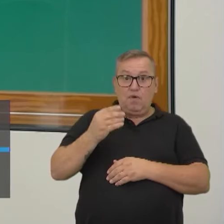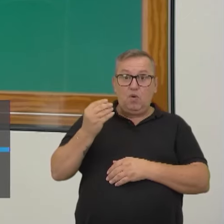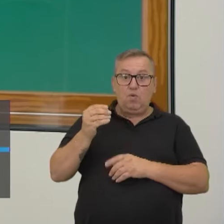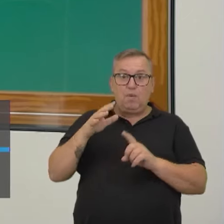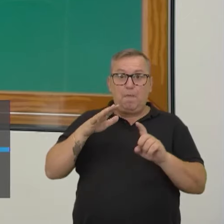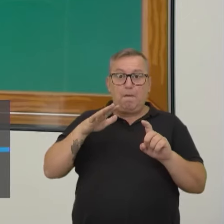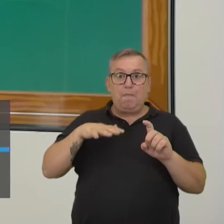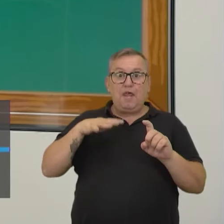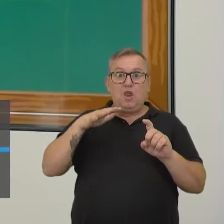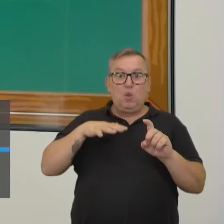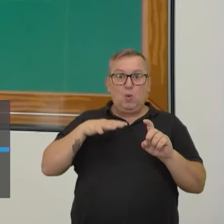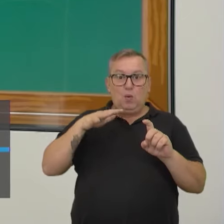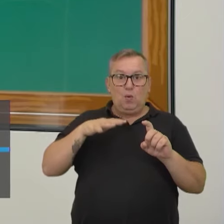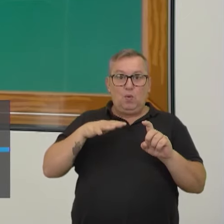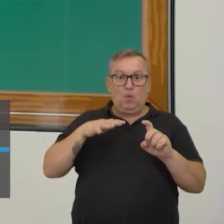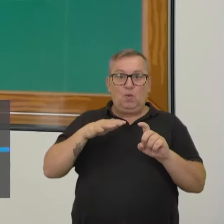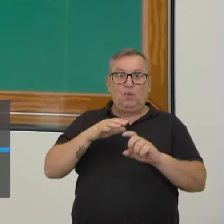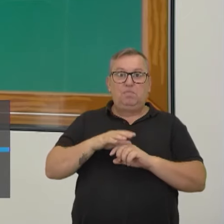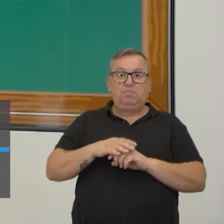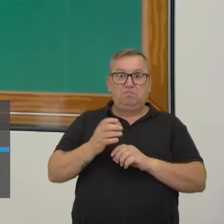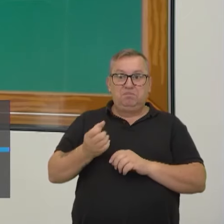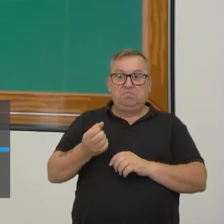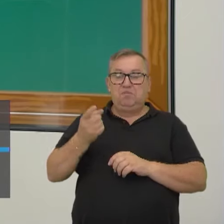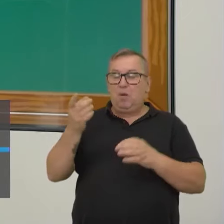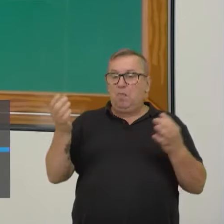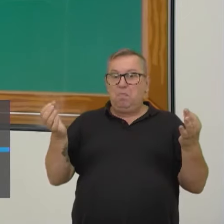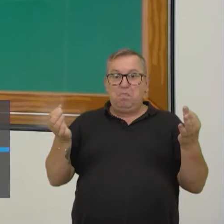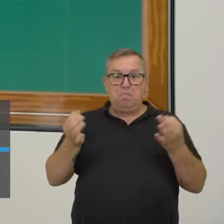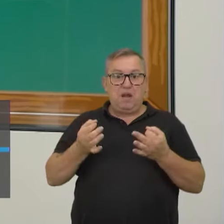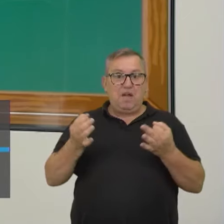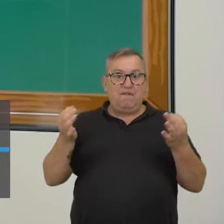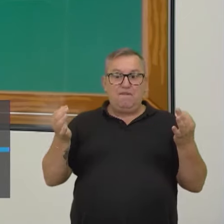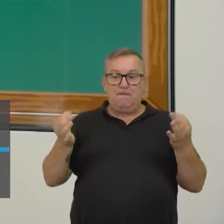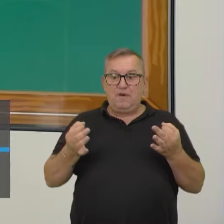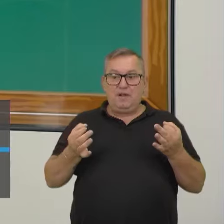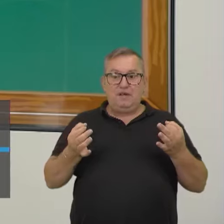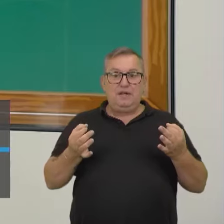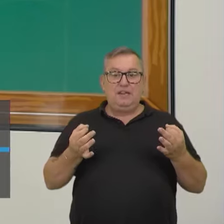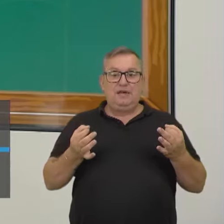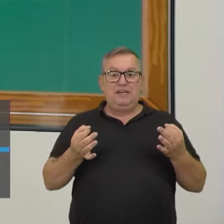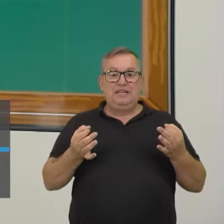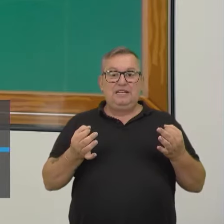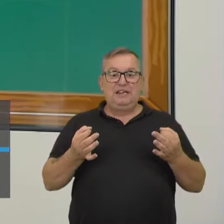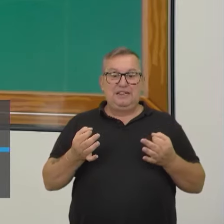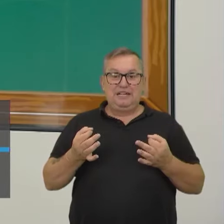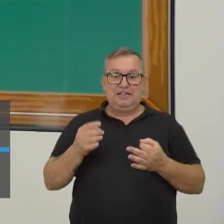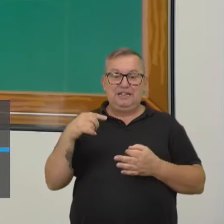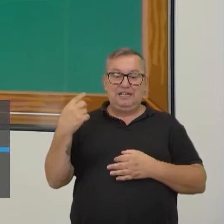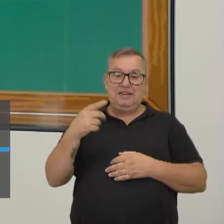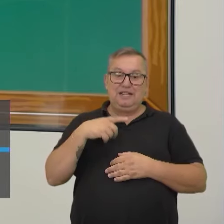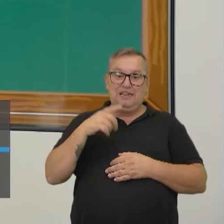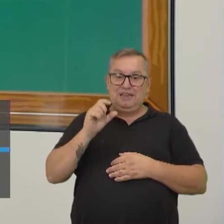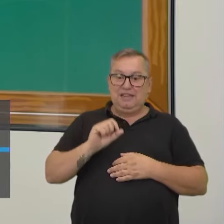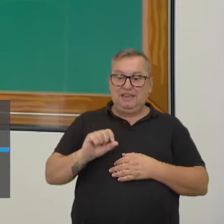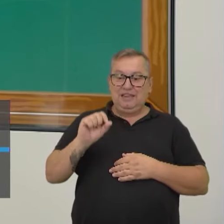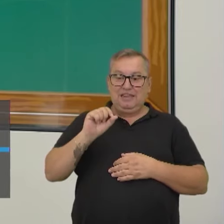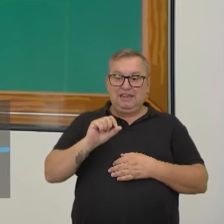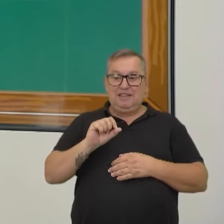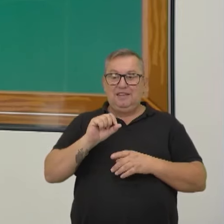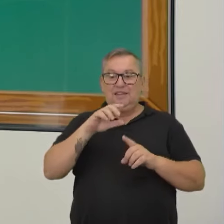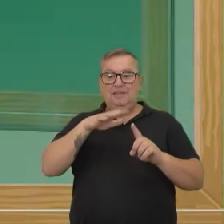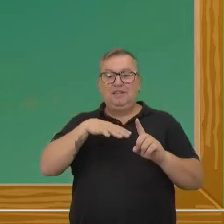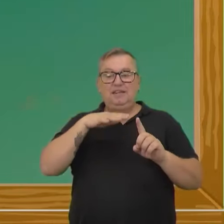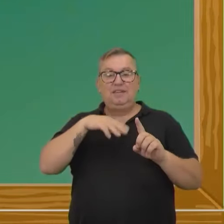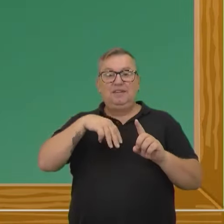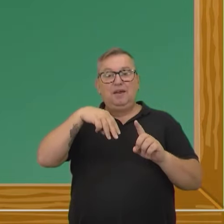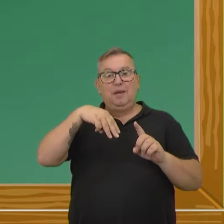de mitos, né? De narrativas incríveis e fantásticas. Aí nós temos o quê? A mitologia.